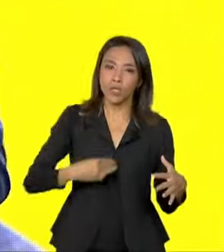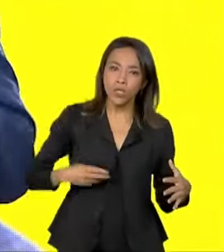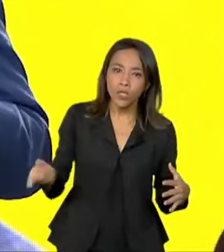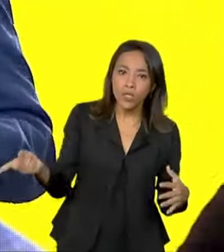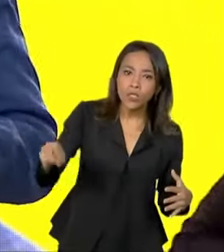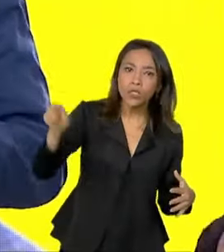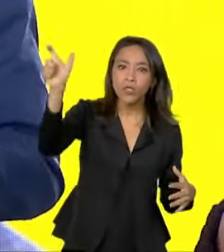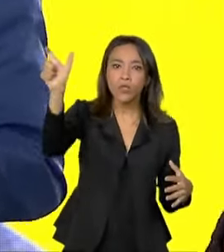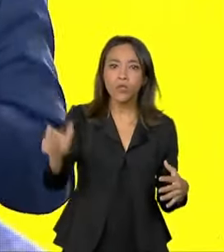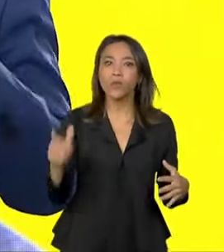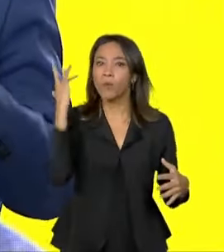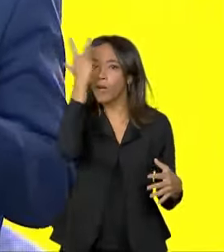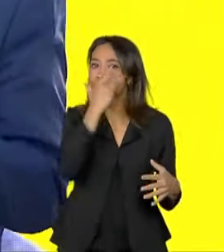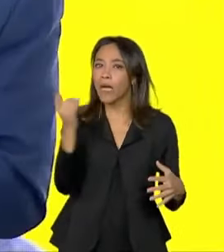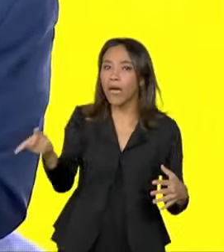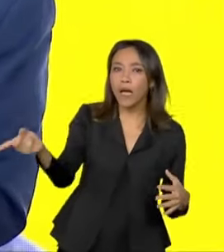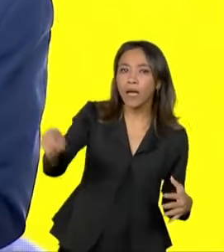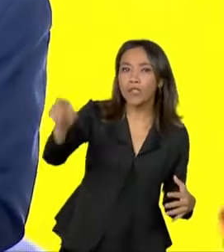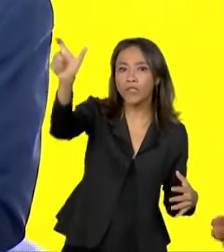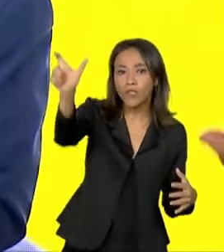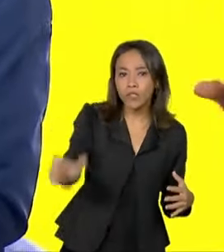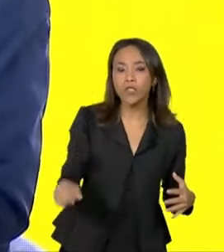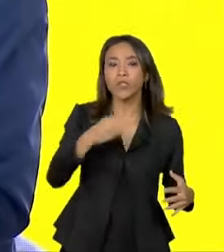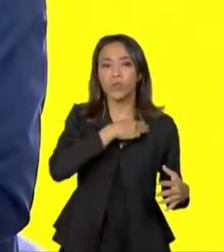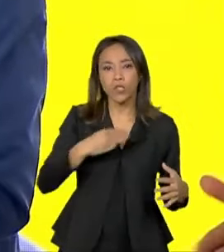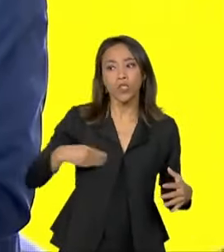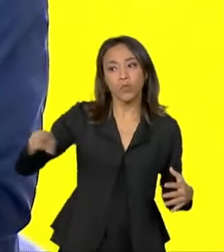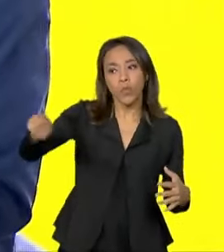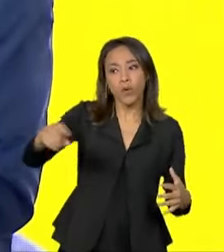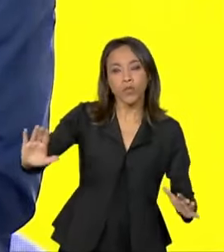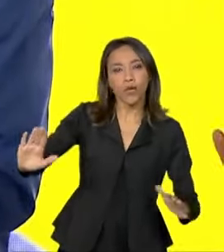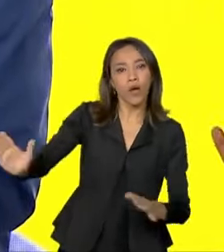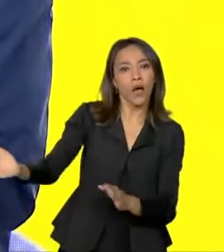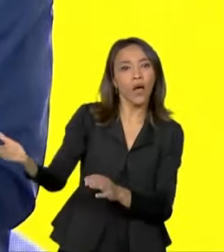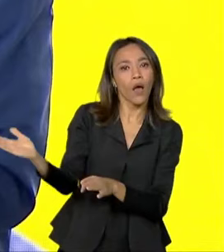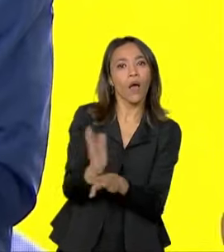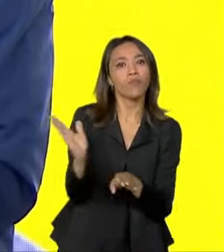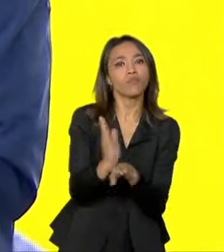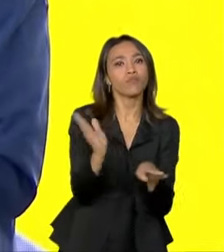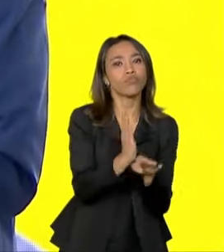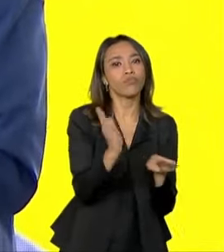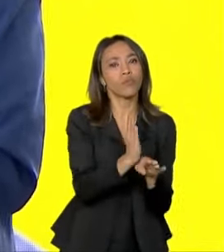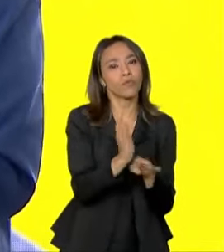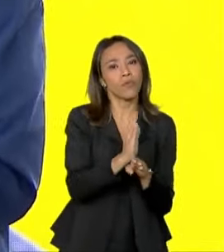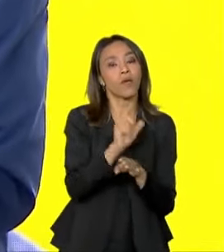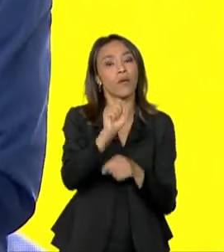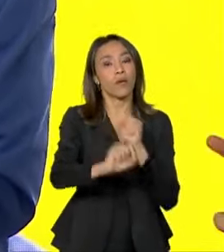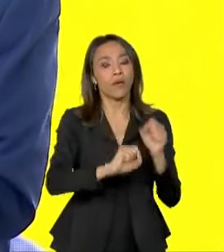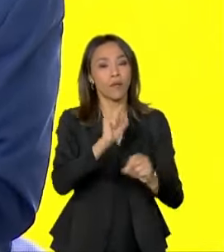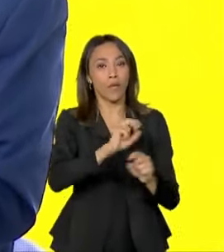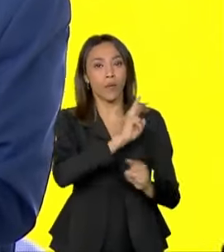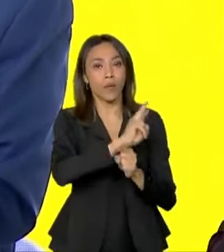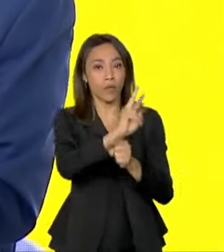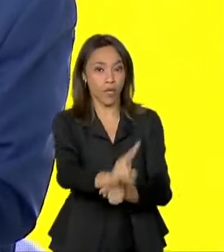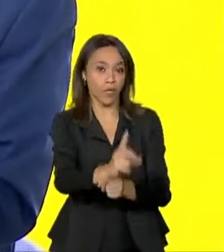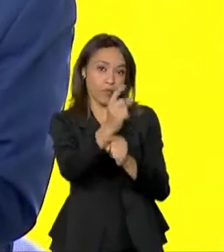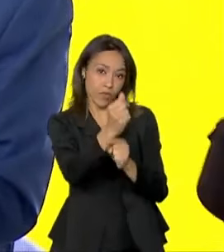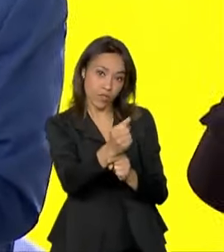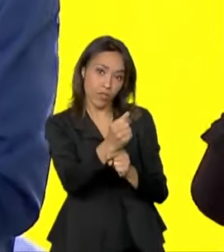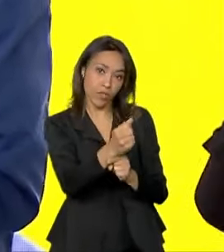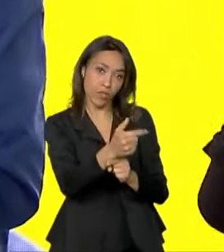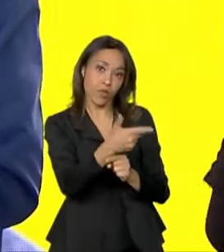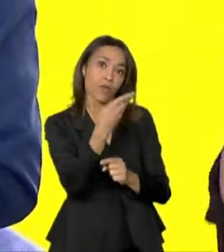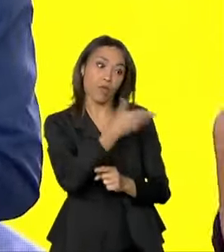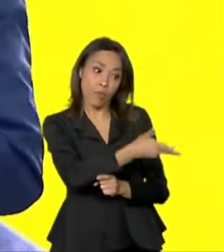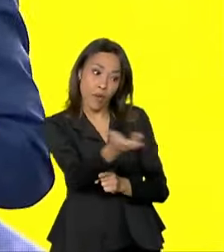Márcio França possa impulsionar o acesso ao crédito para o micro e pequeno empreendedor.